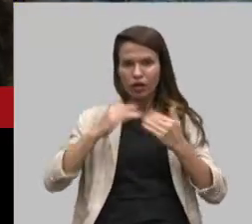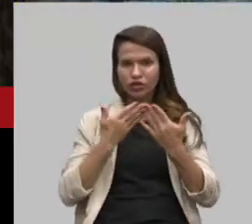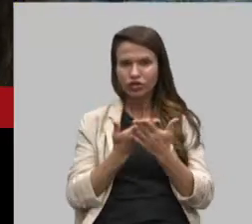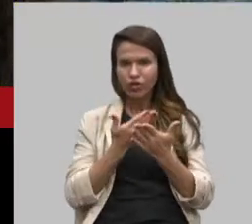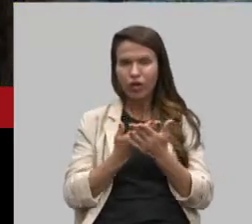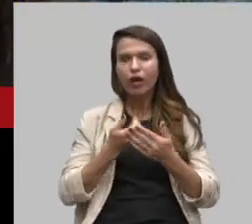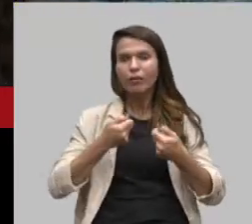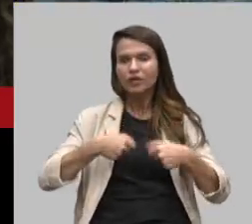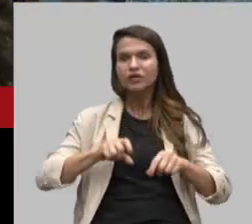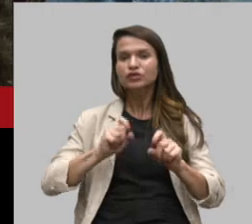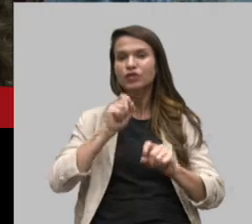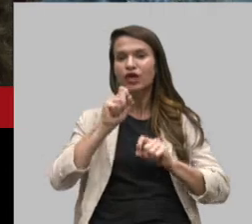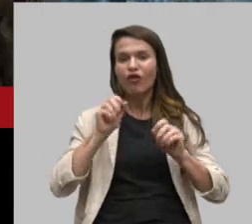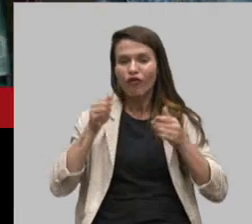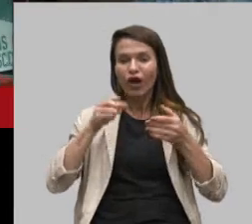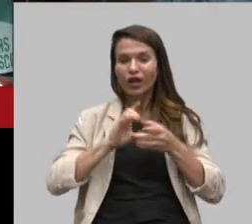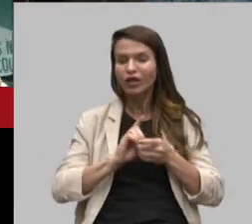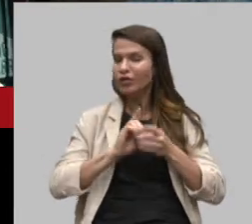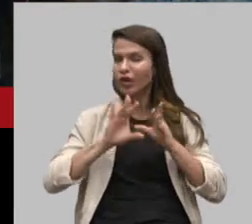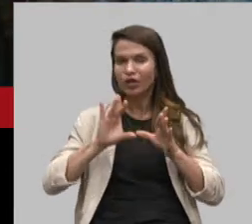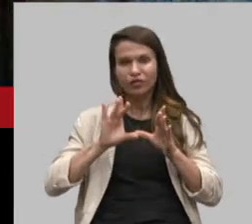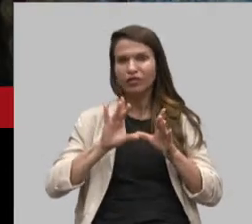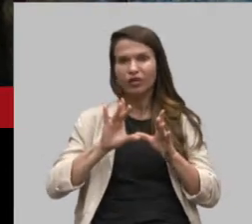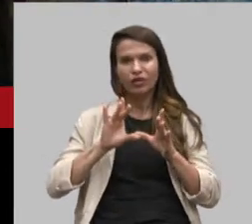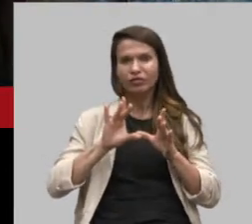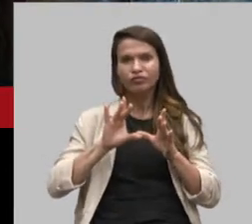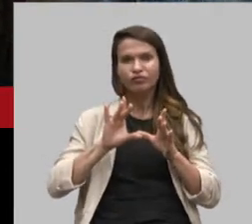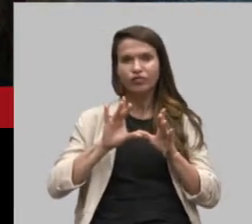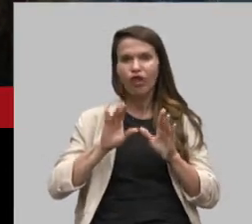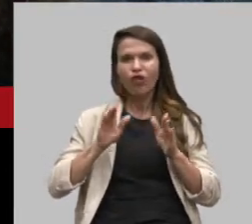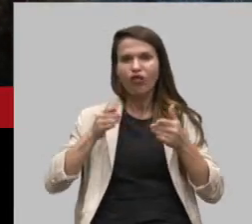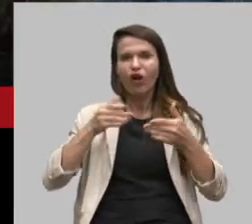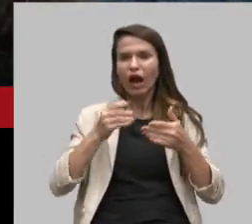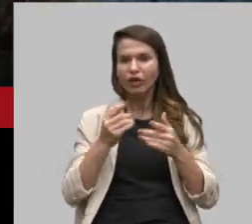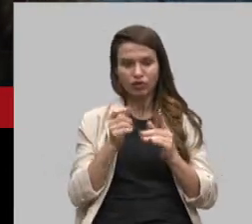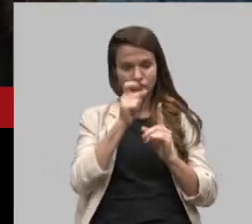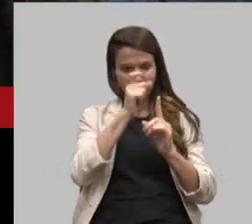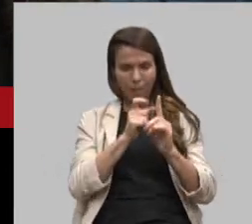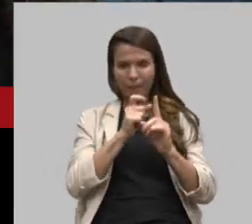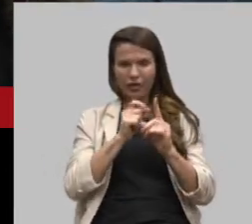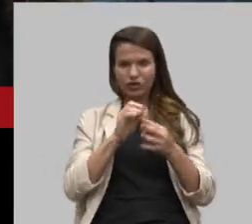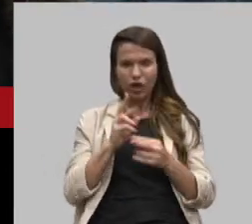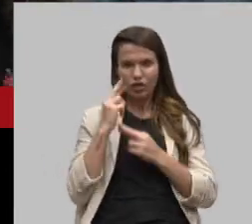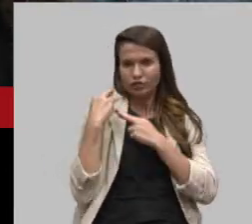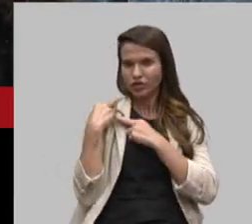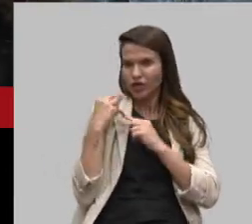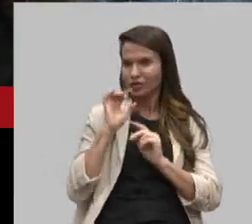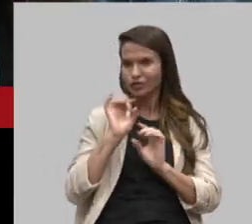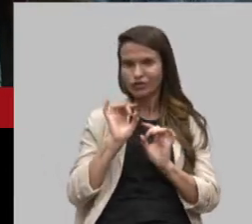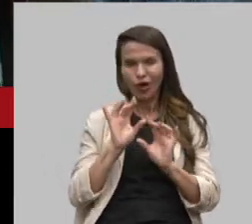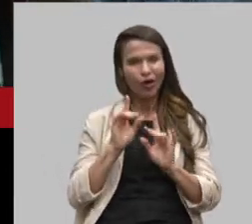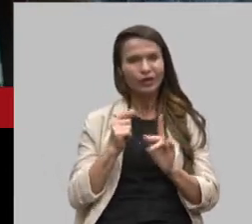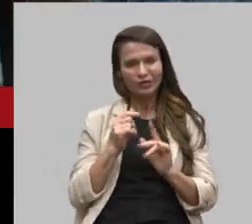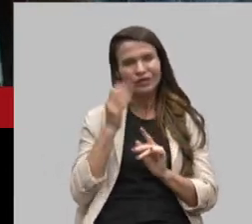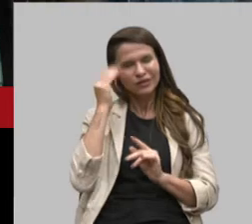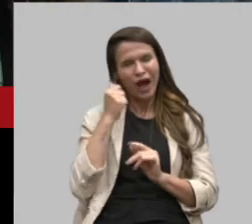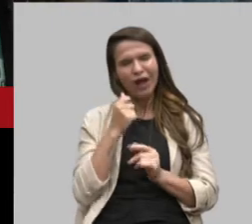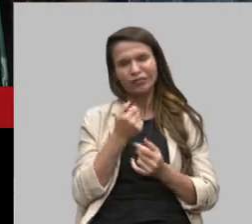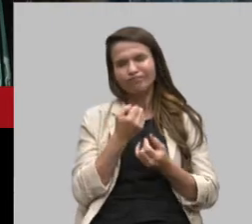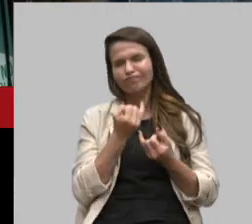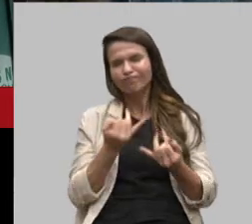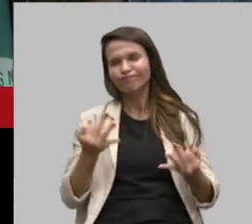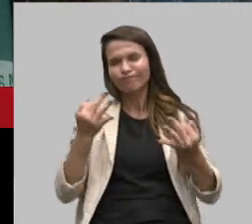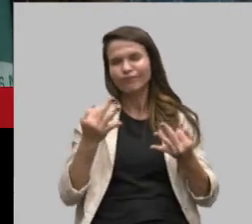democracia não sempre ser Centralizado na mão de uma pessoa só porque a gente sabe que infelizmente Há muitos casos dentro de